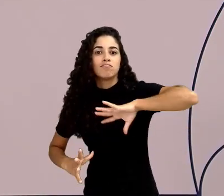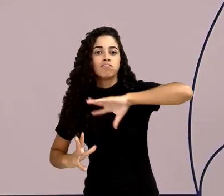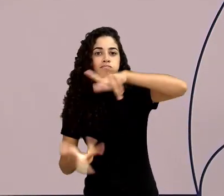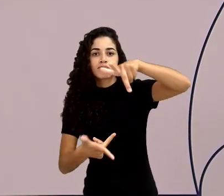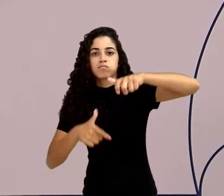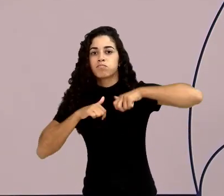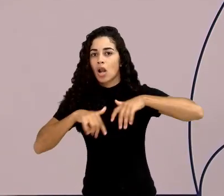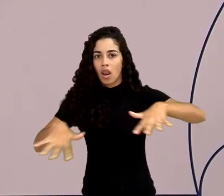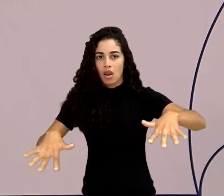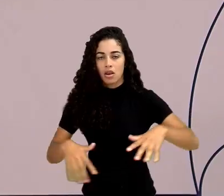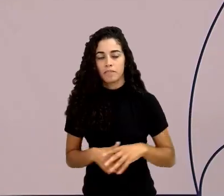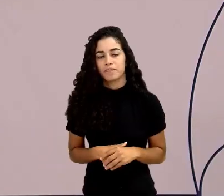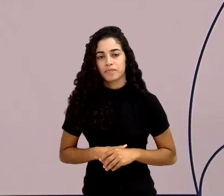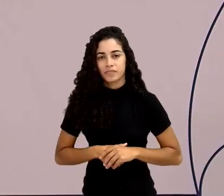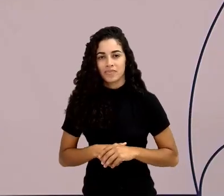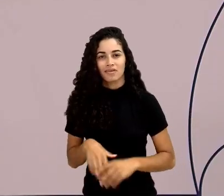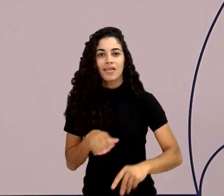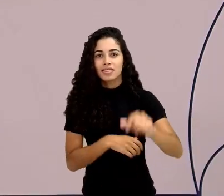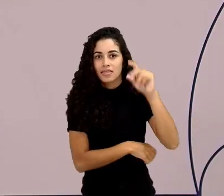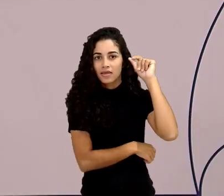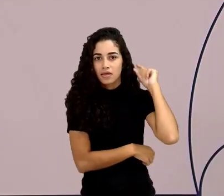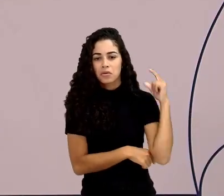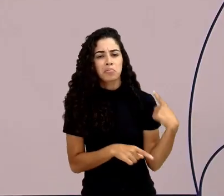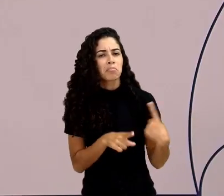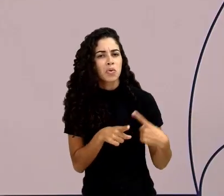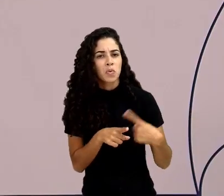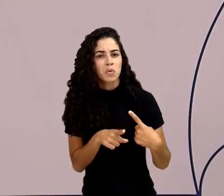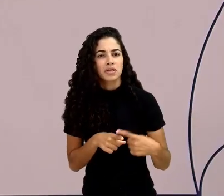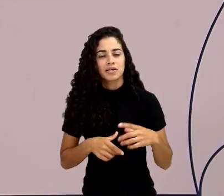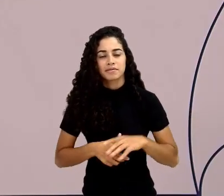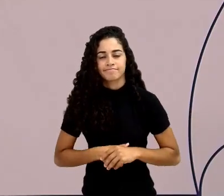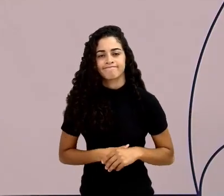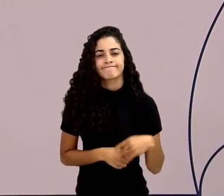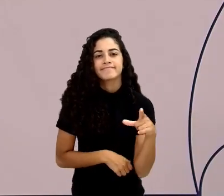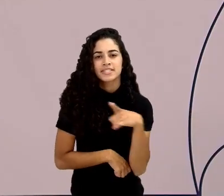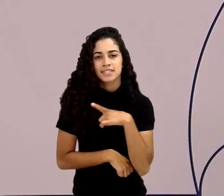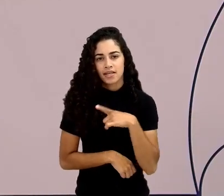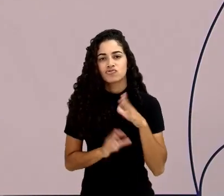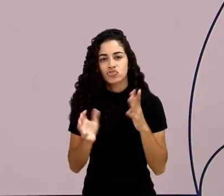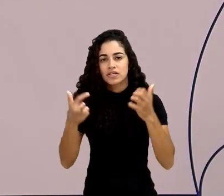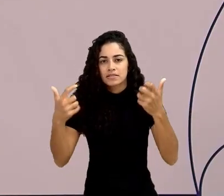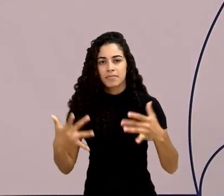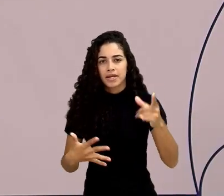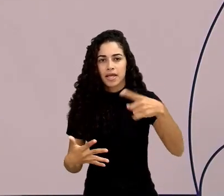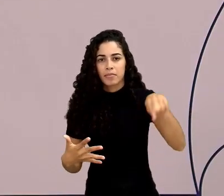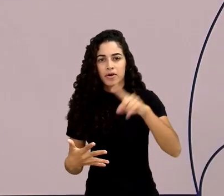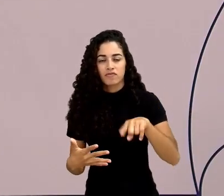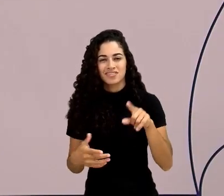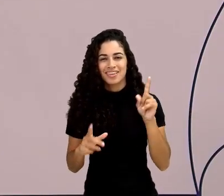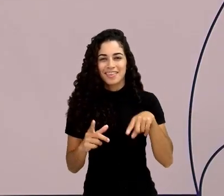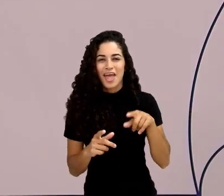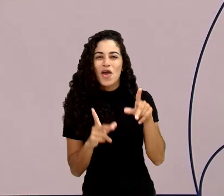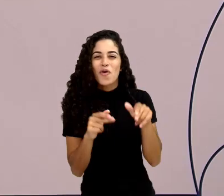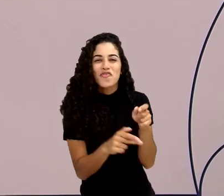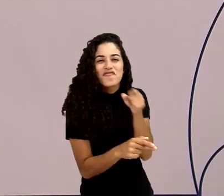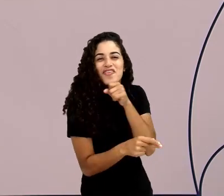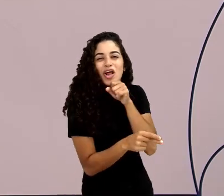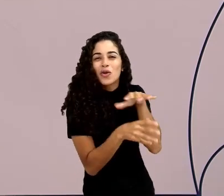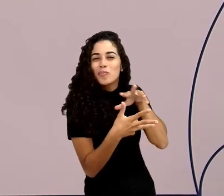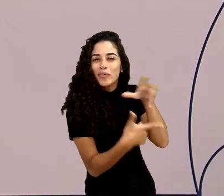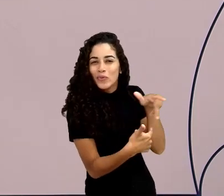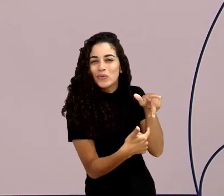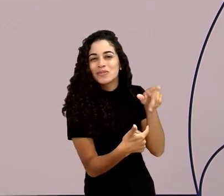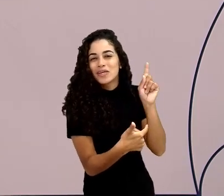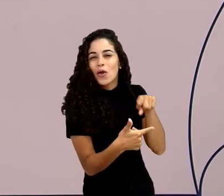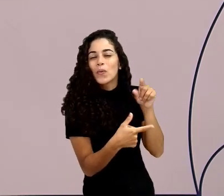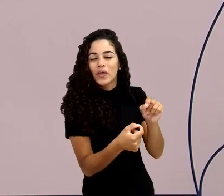globalização mais antigo, né? Porque existia, como eu falei para vocês, o velho mundo, né? Europa,